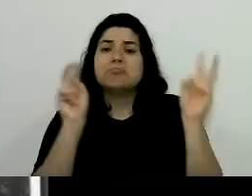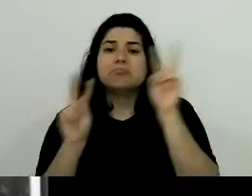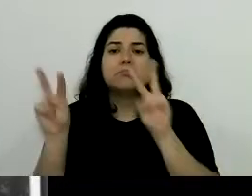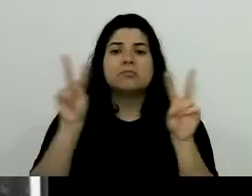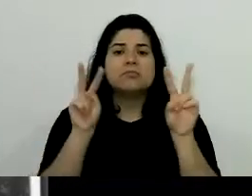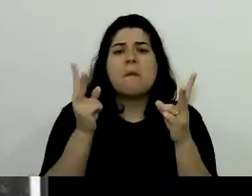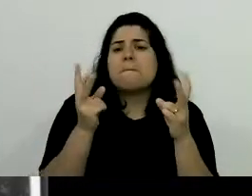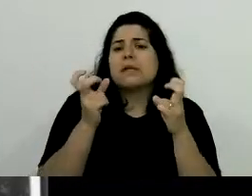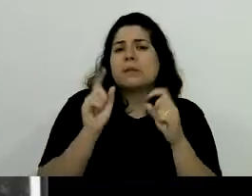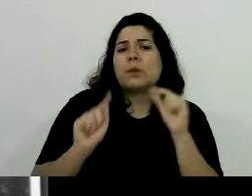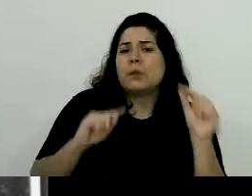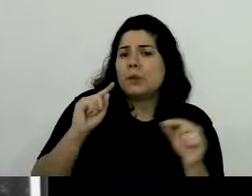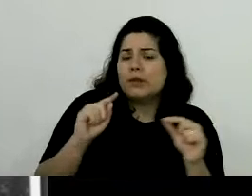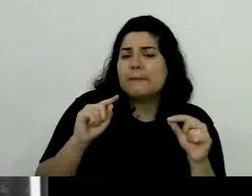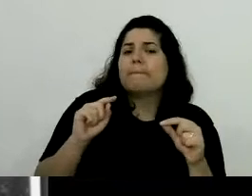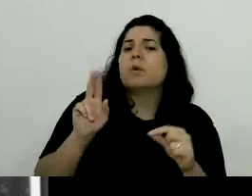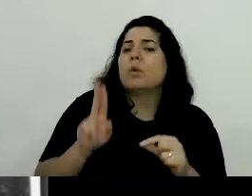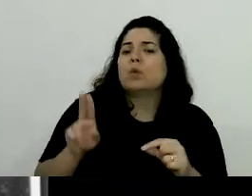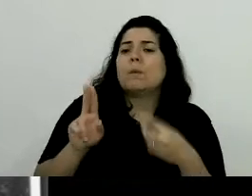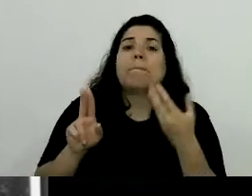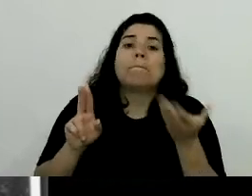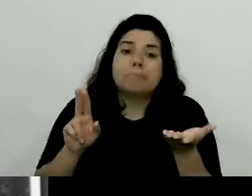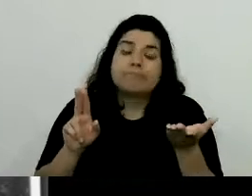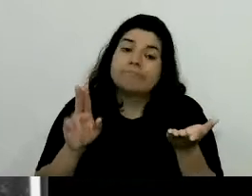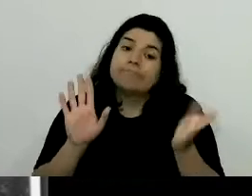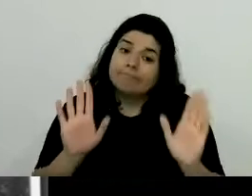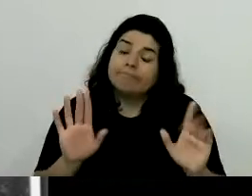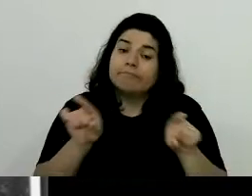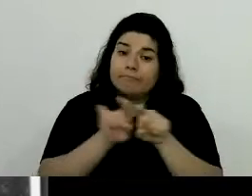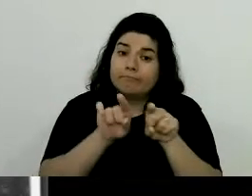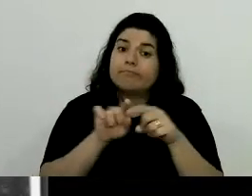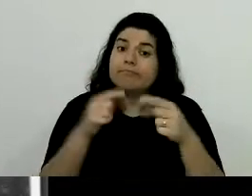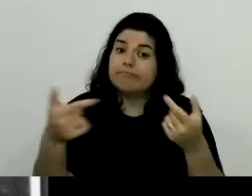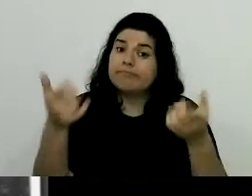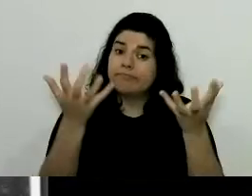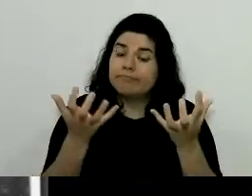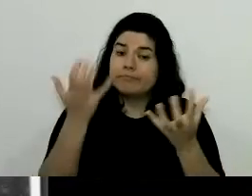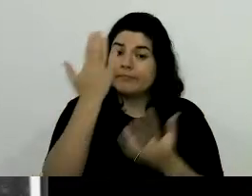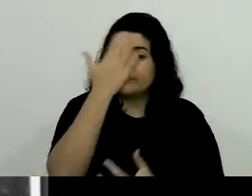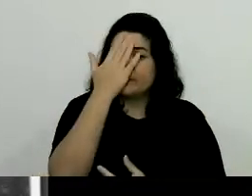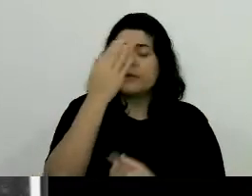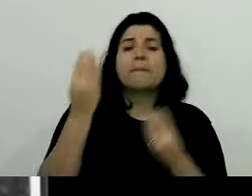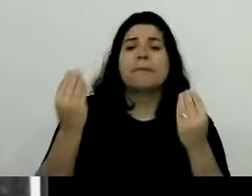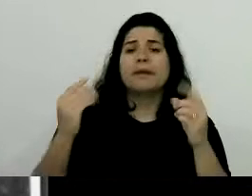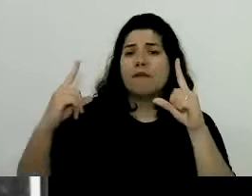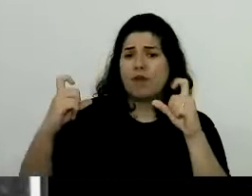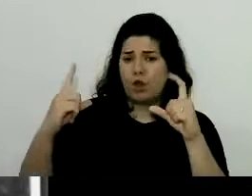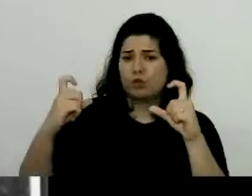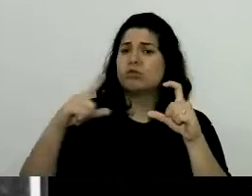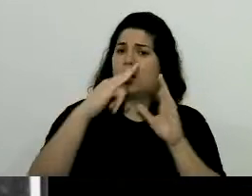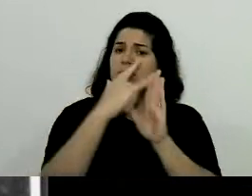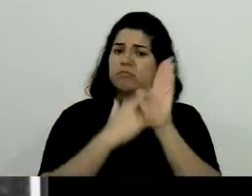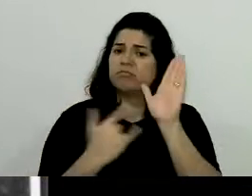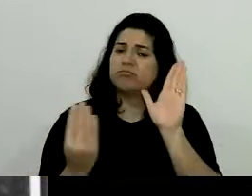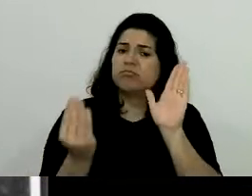quais usos, com quais circuitos, etc. Mas a gente também quer entender por que da fotografia existir naquele arquivo, o porquê